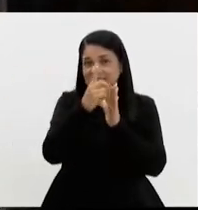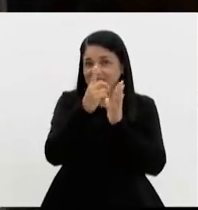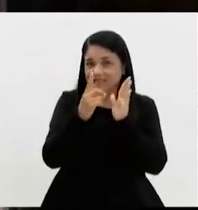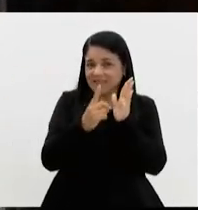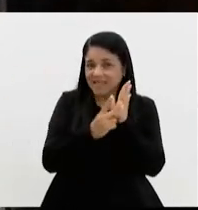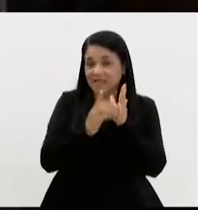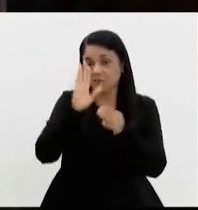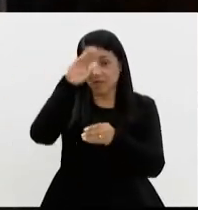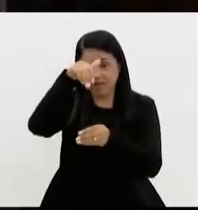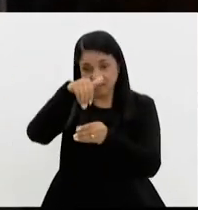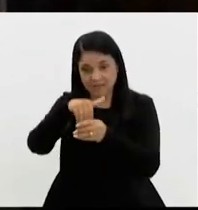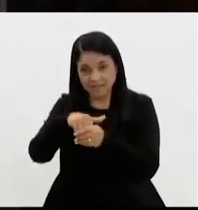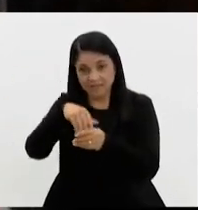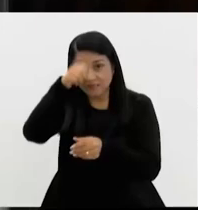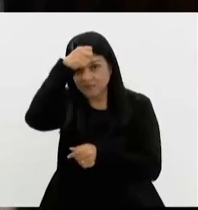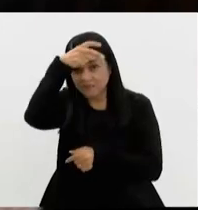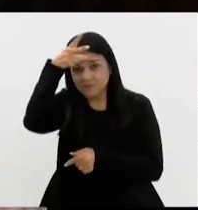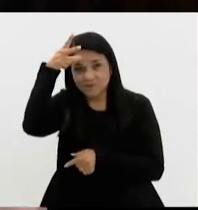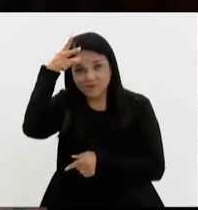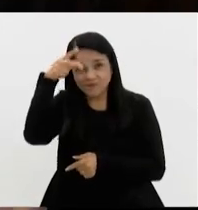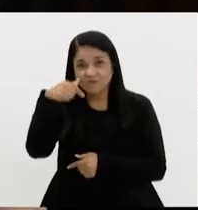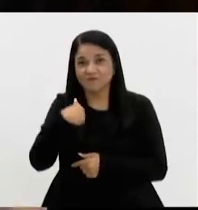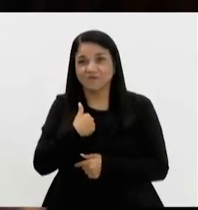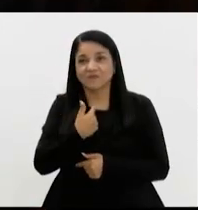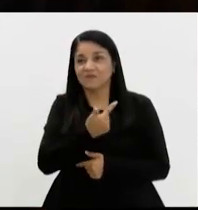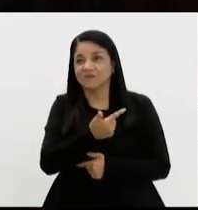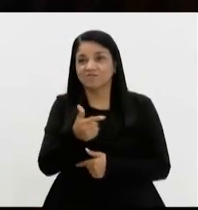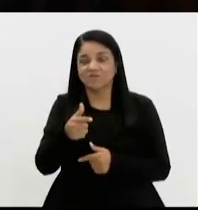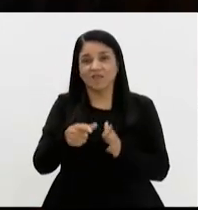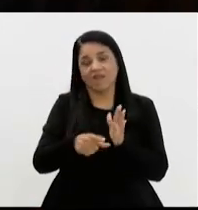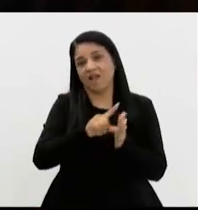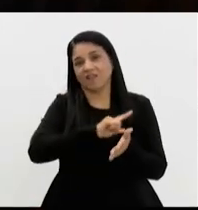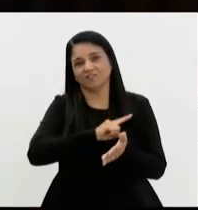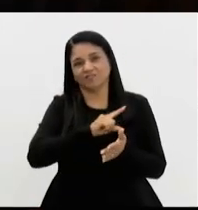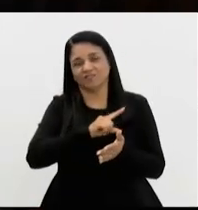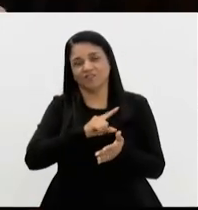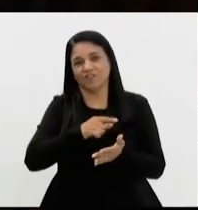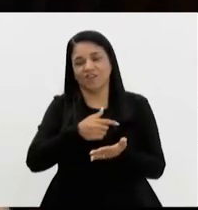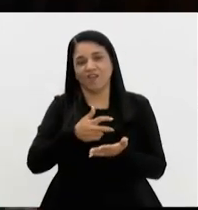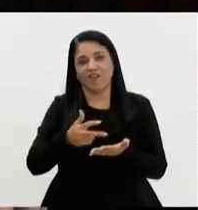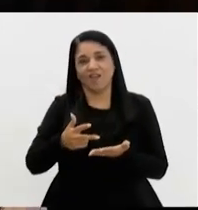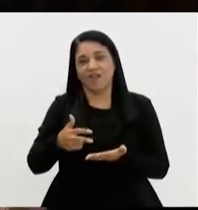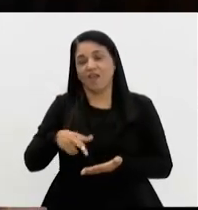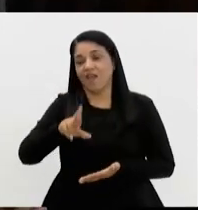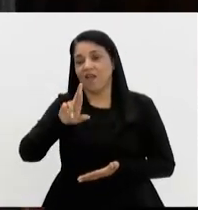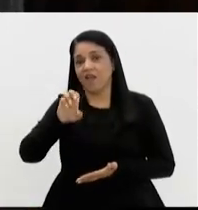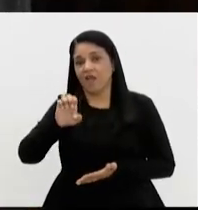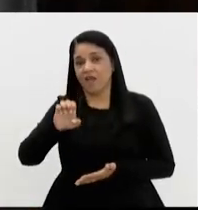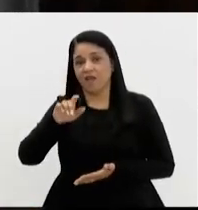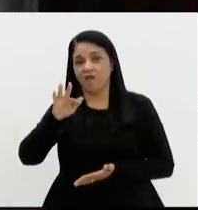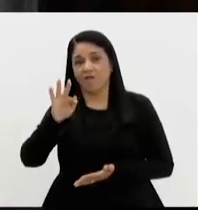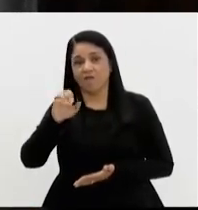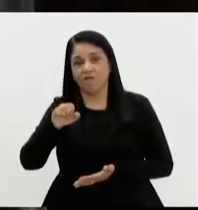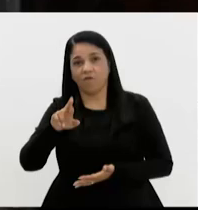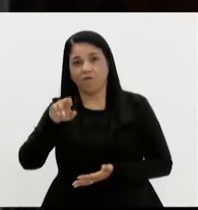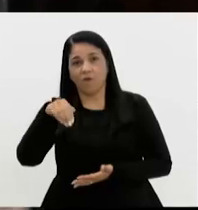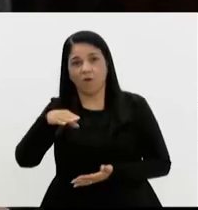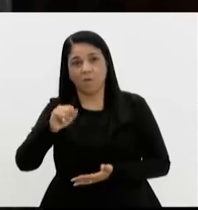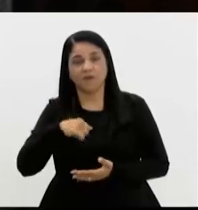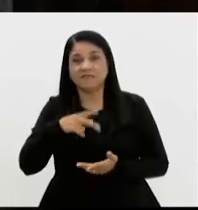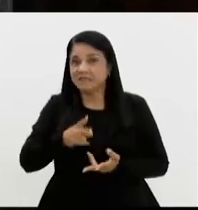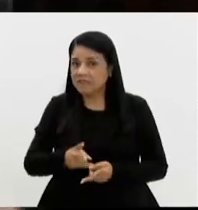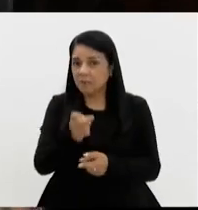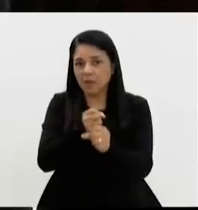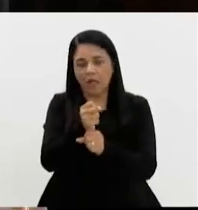fazer uma eleição Municipal que não foi precedida de uma mini reforma Porque todo ano ímpar no Brasil a gente